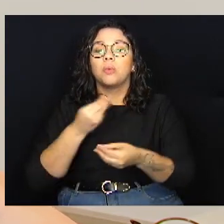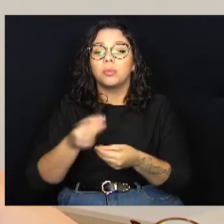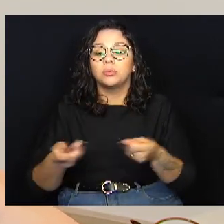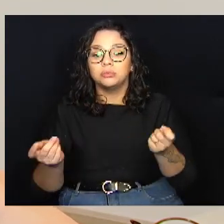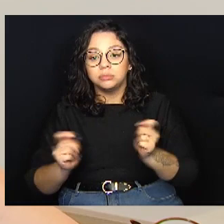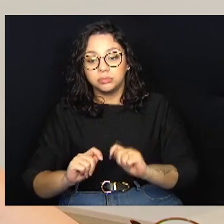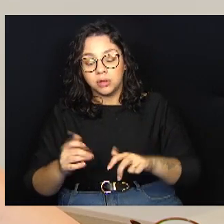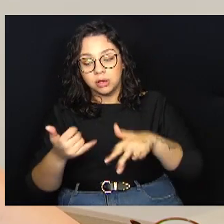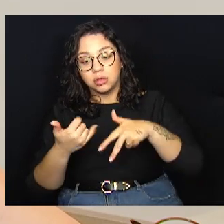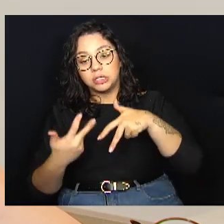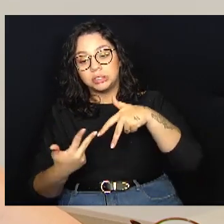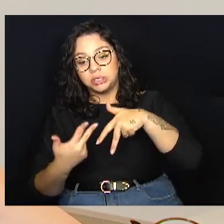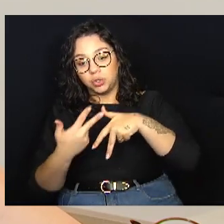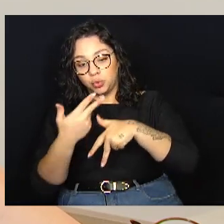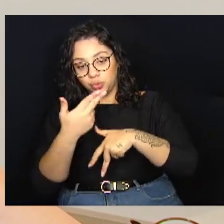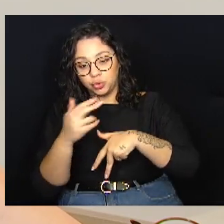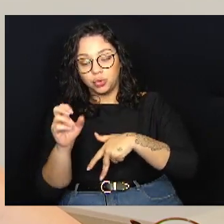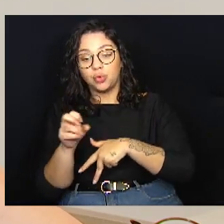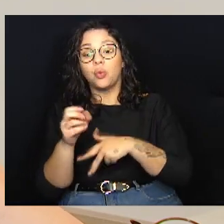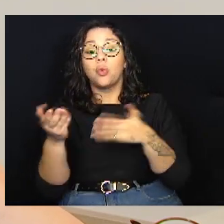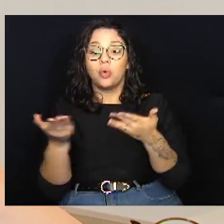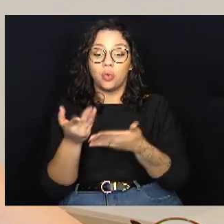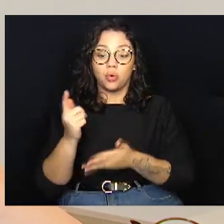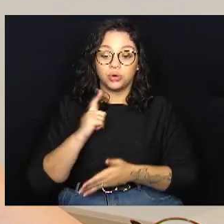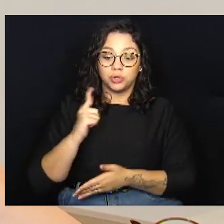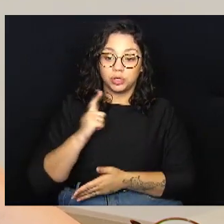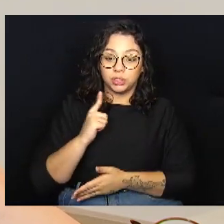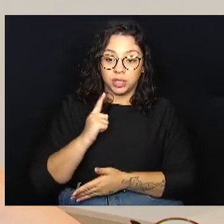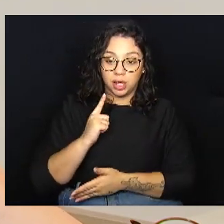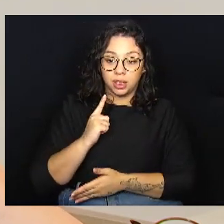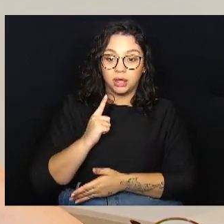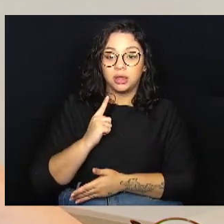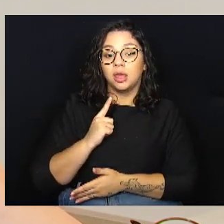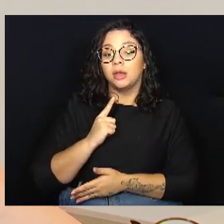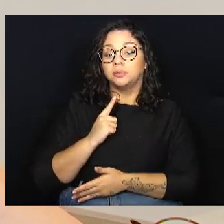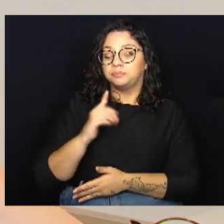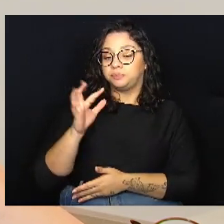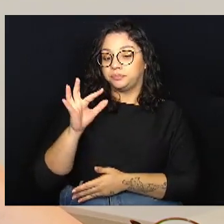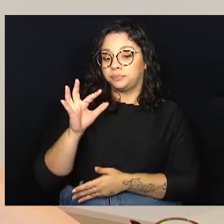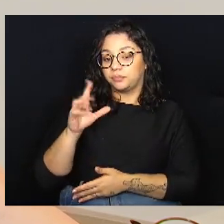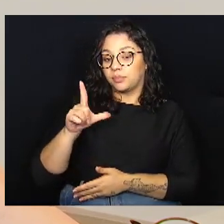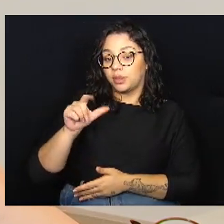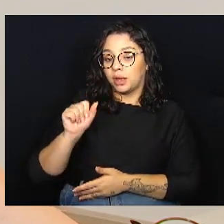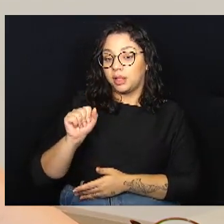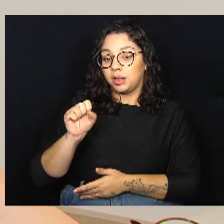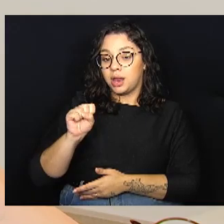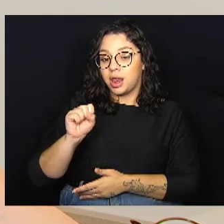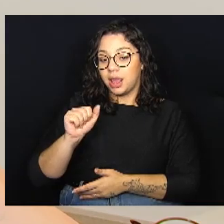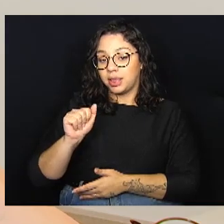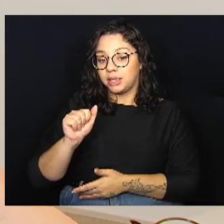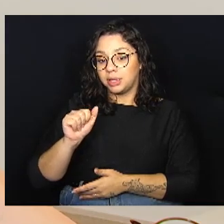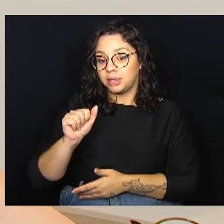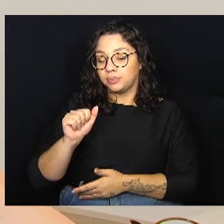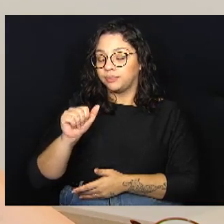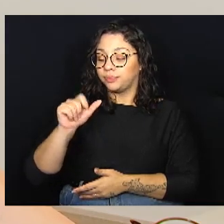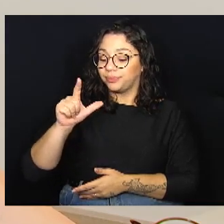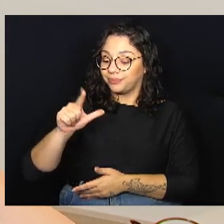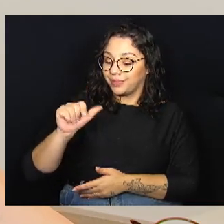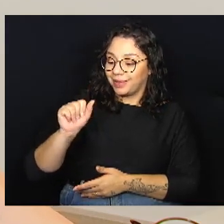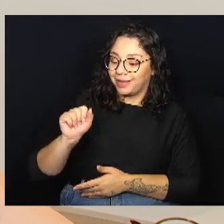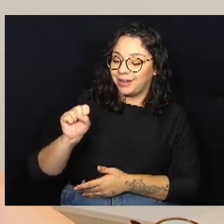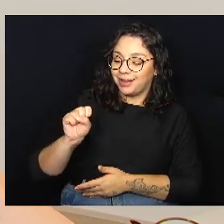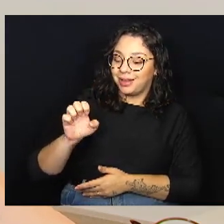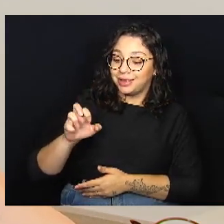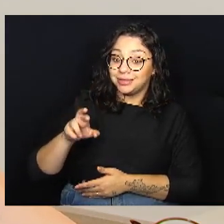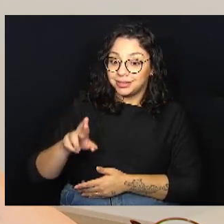final assim, pode ser um tratamento cirúrgico. Hoje a gente trata com laser, muitas vezes o paciente não precisa nem de fazer repouso.